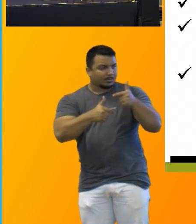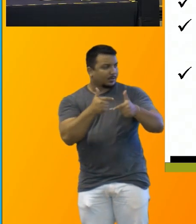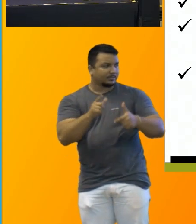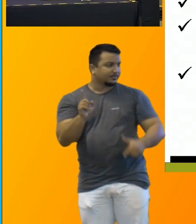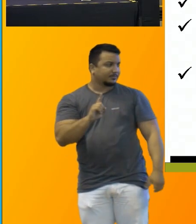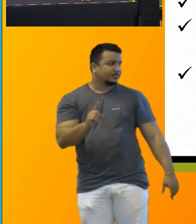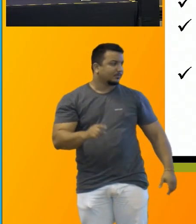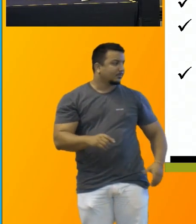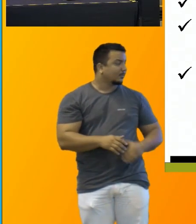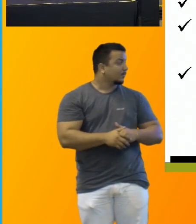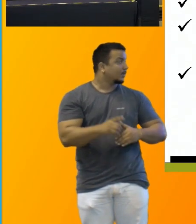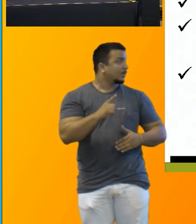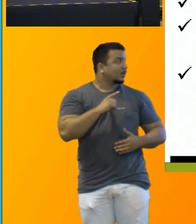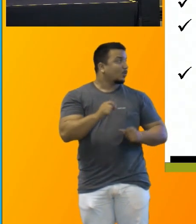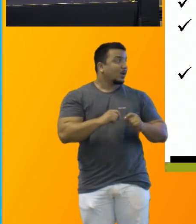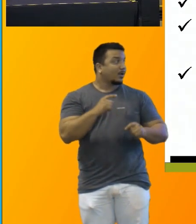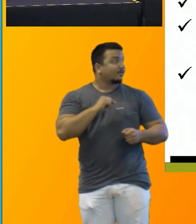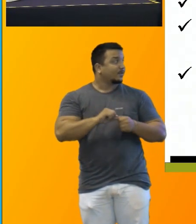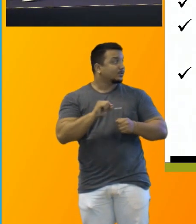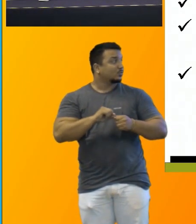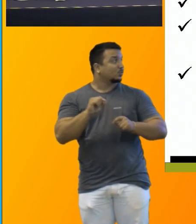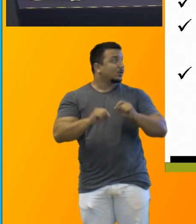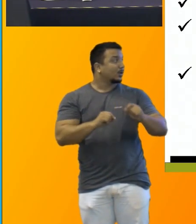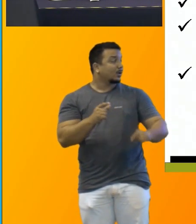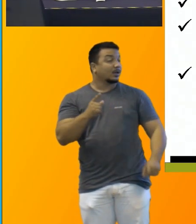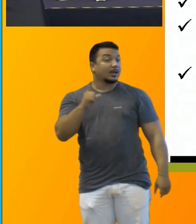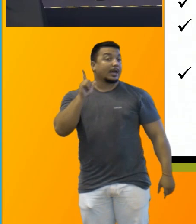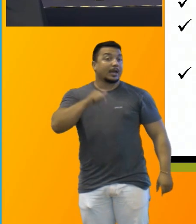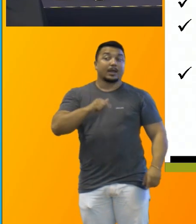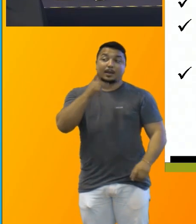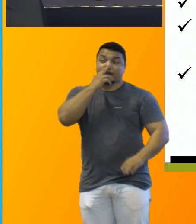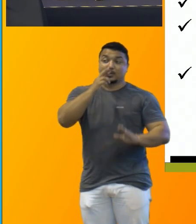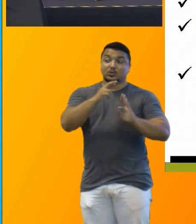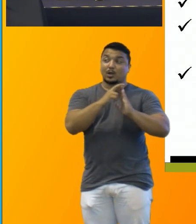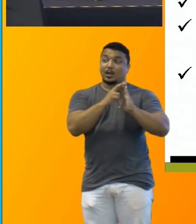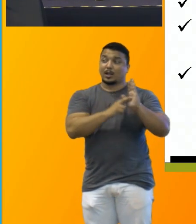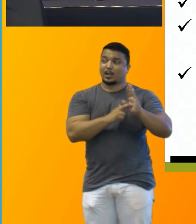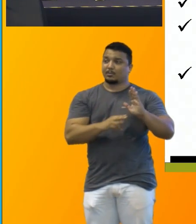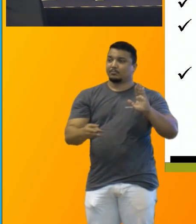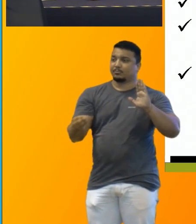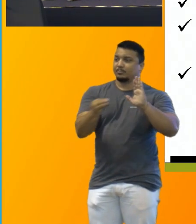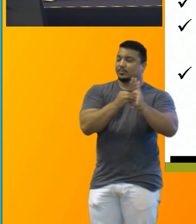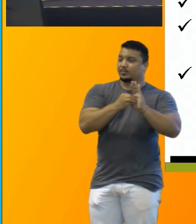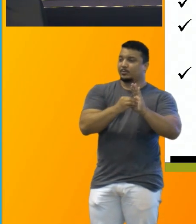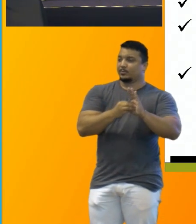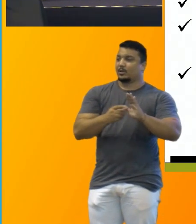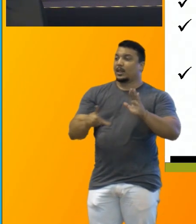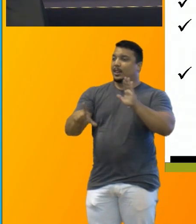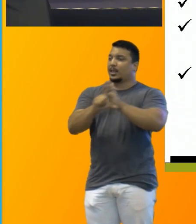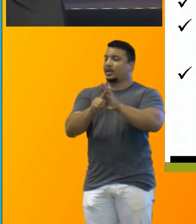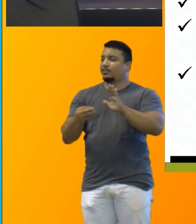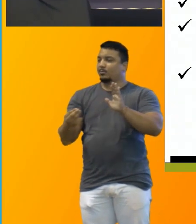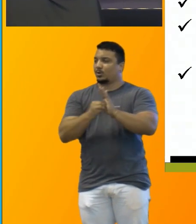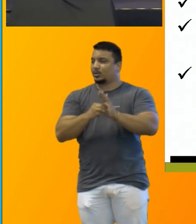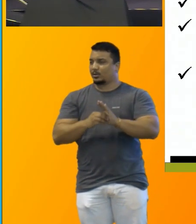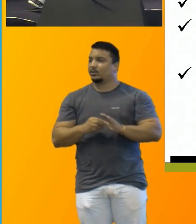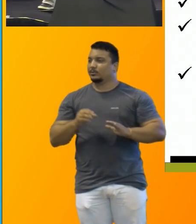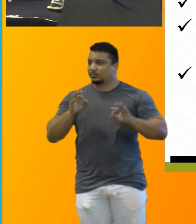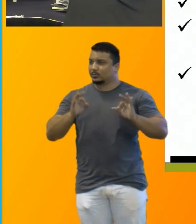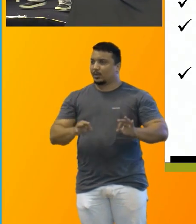aceita. O que Vargas vai fazer vai ser o quê? Regulamentar, transformar em lei.